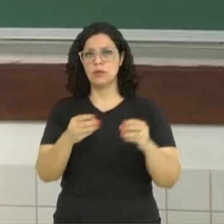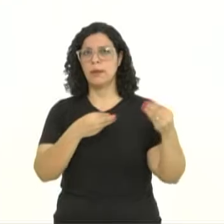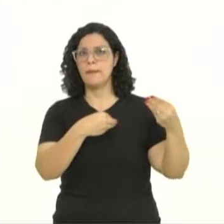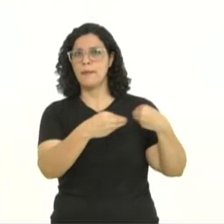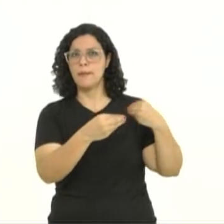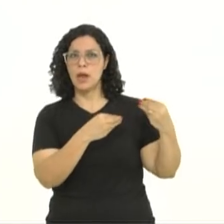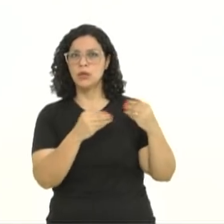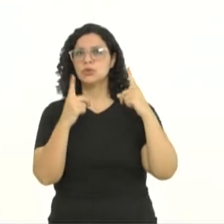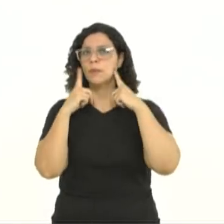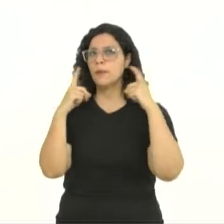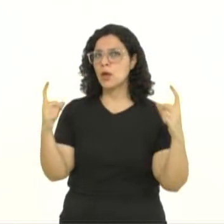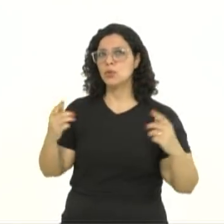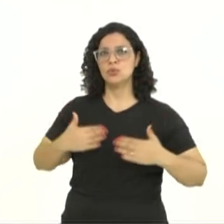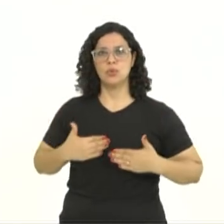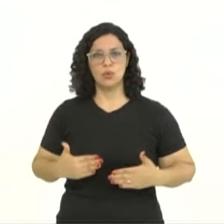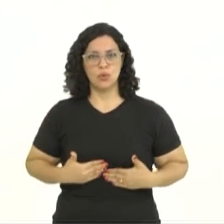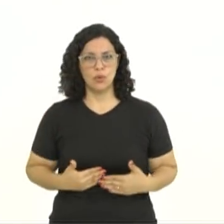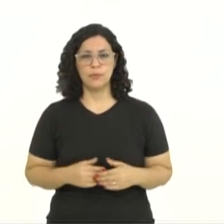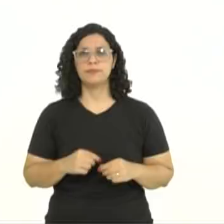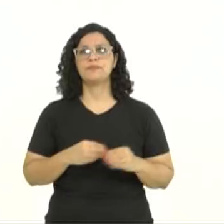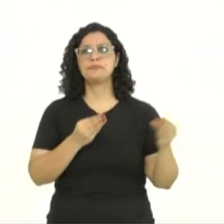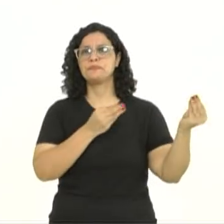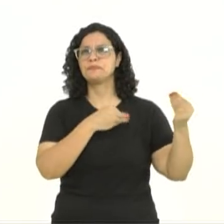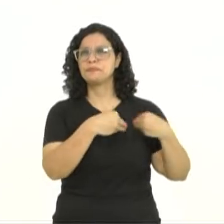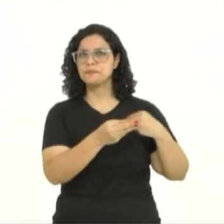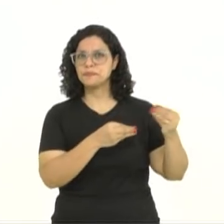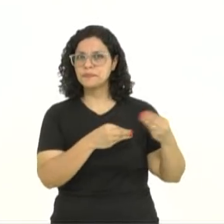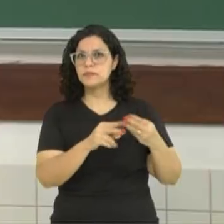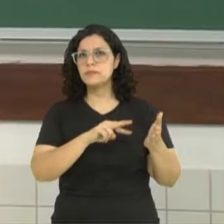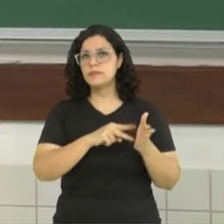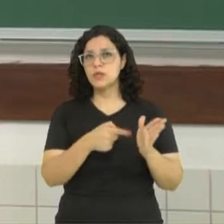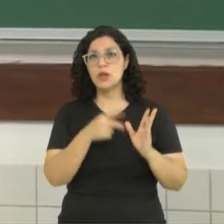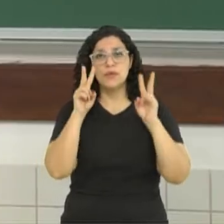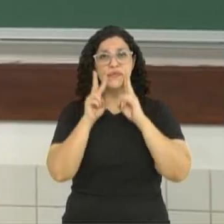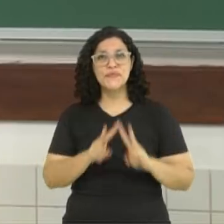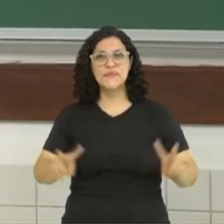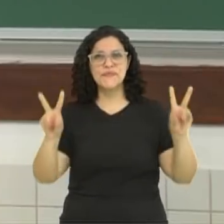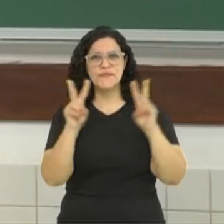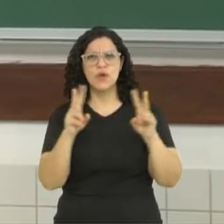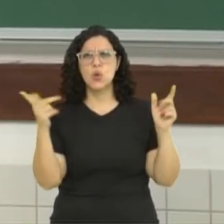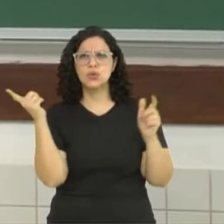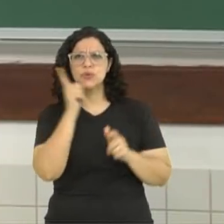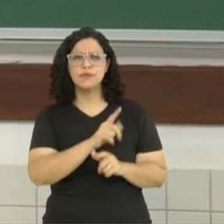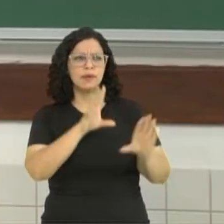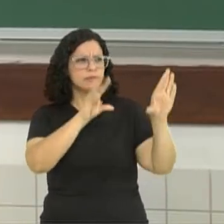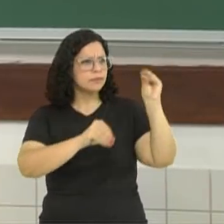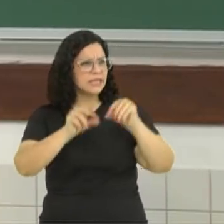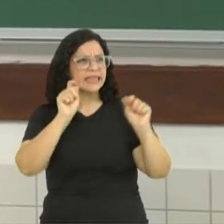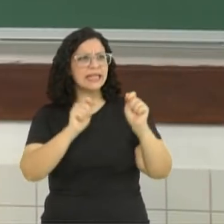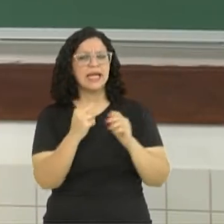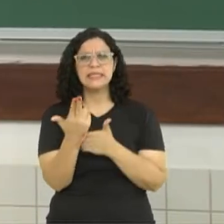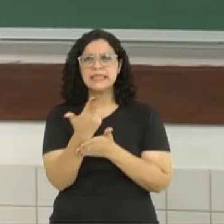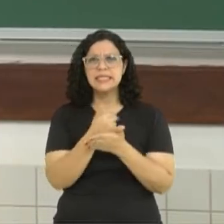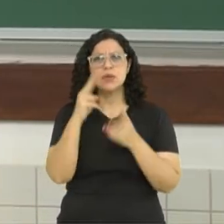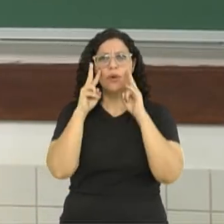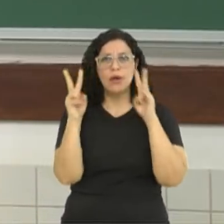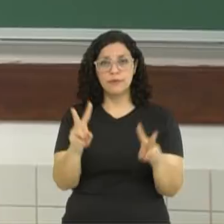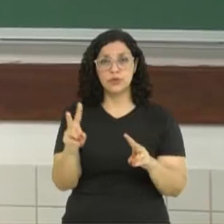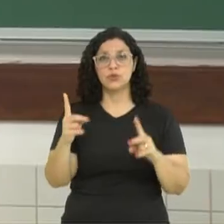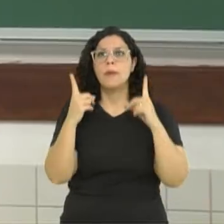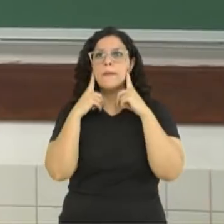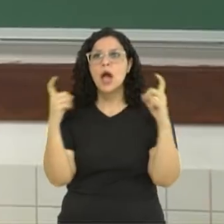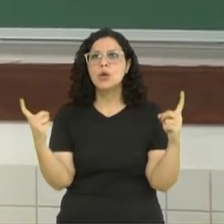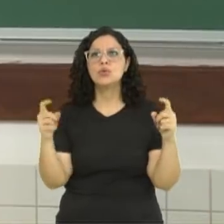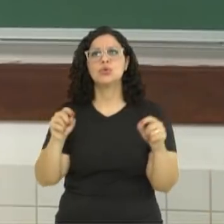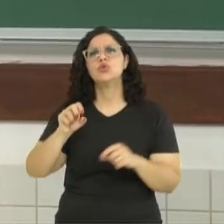plástico, sonoro ou corporal. O que é plástico? Plástico é tudo aquilo que a gente está vendo, tudo aquilo que é representado graficamente, que a gente pode enxergar.